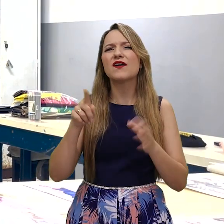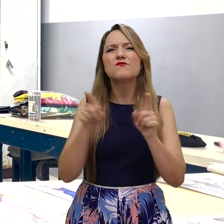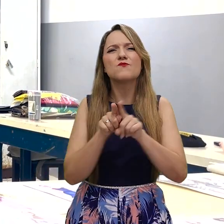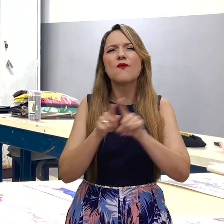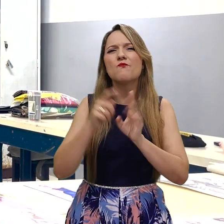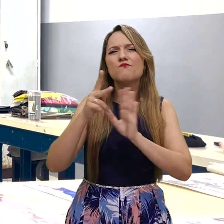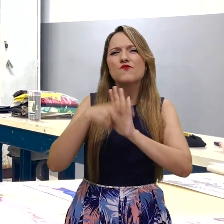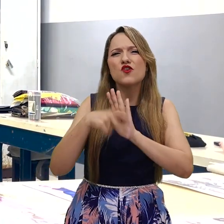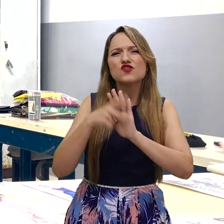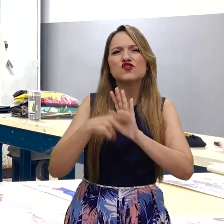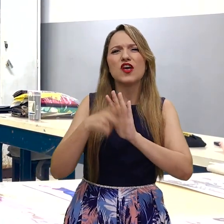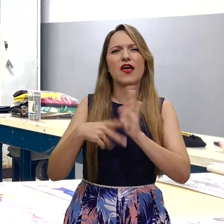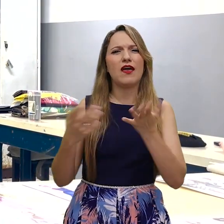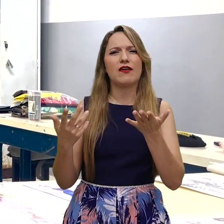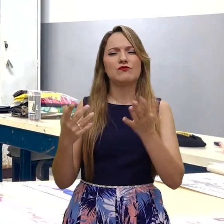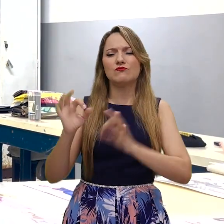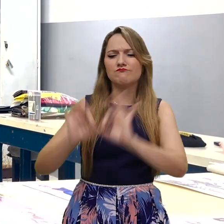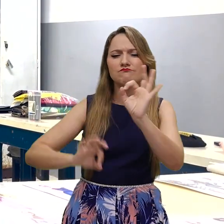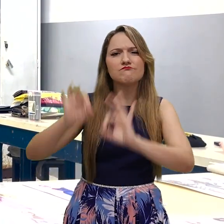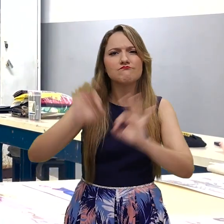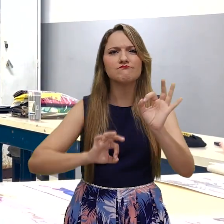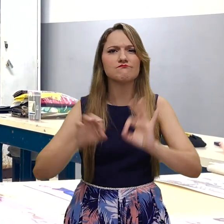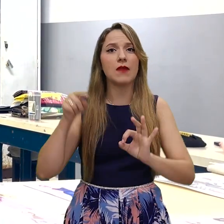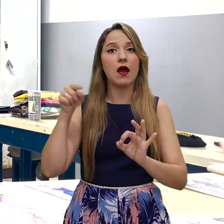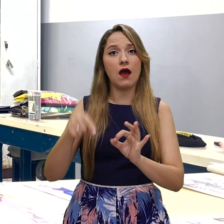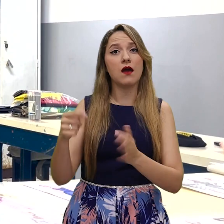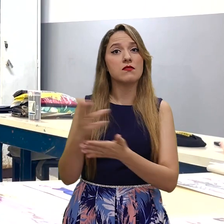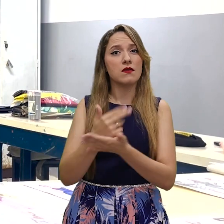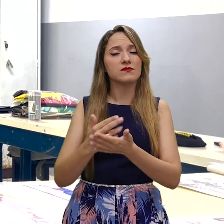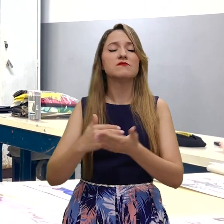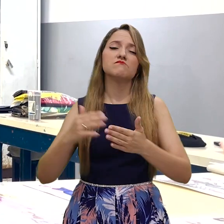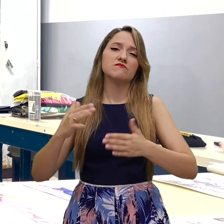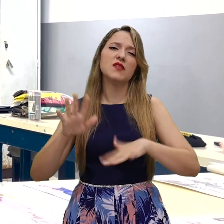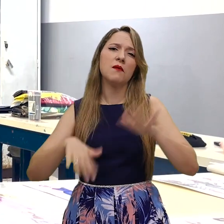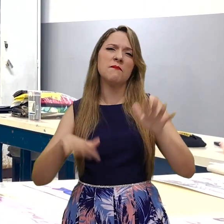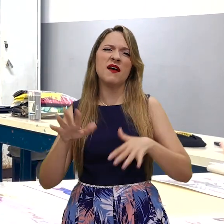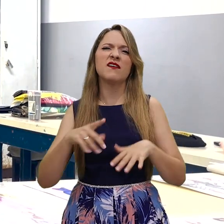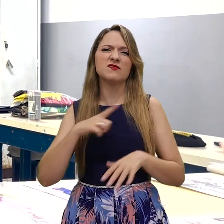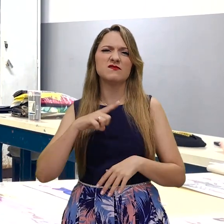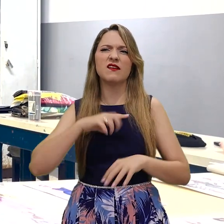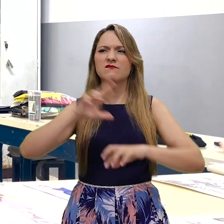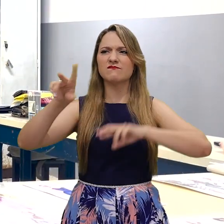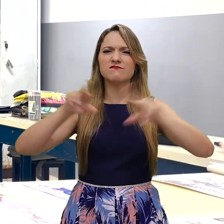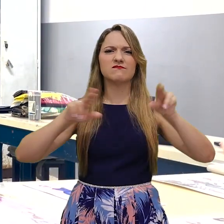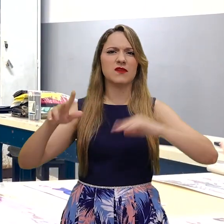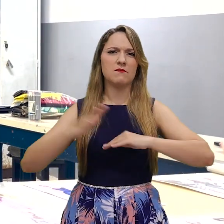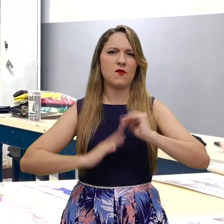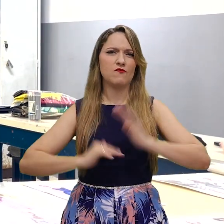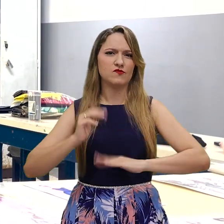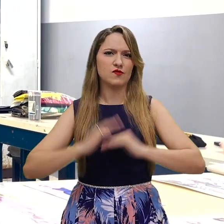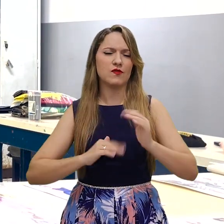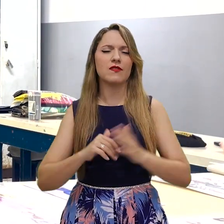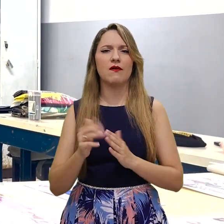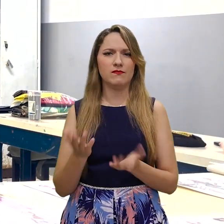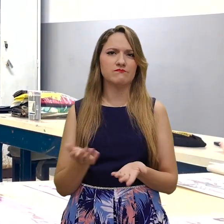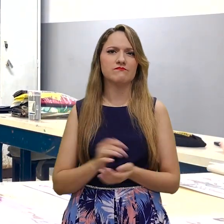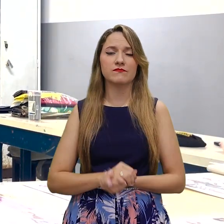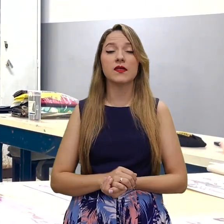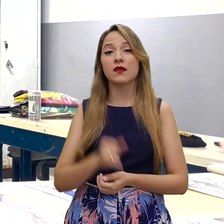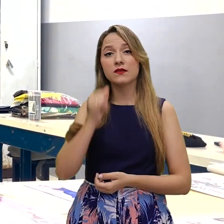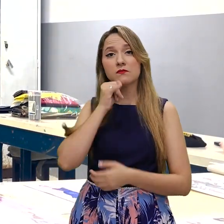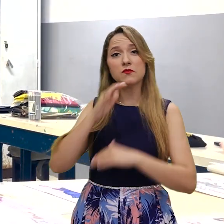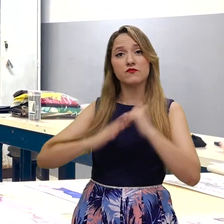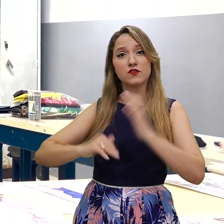meio. Esse croquis, ele vai depender de cada profissional, porque alguns profissionais, eles gostam de desenhar no